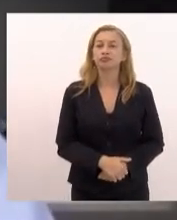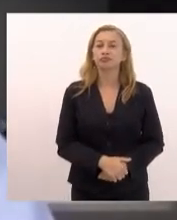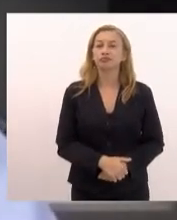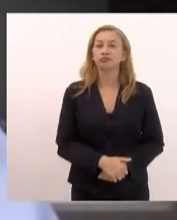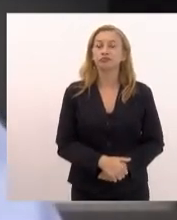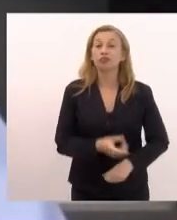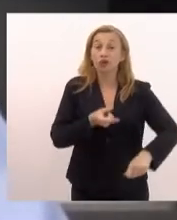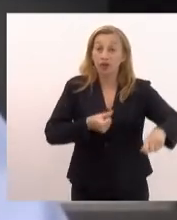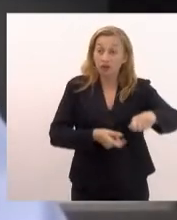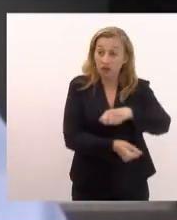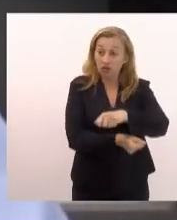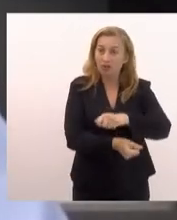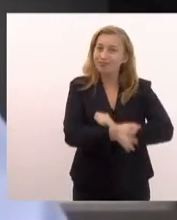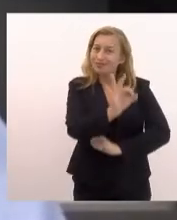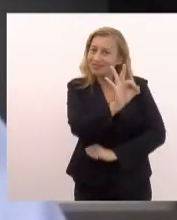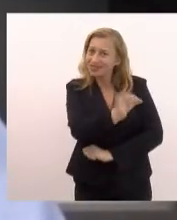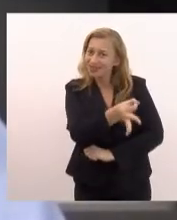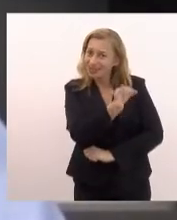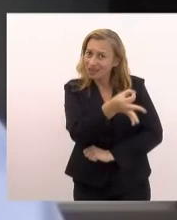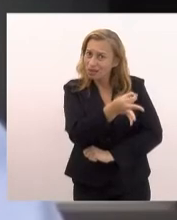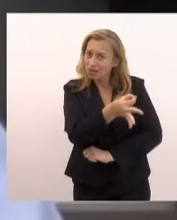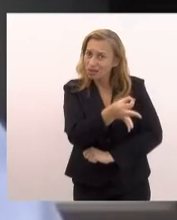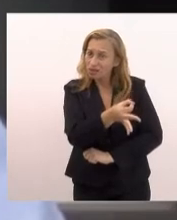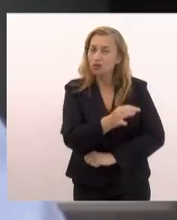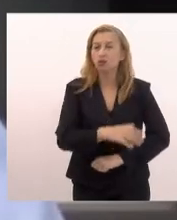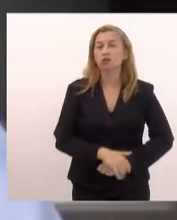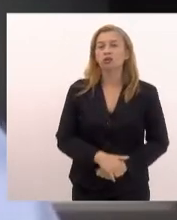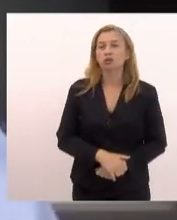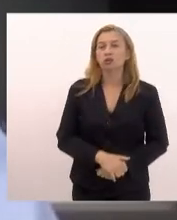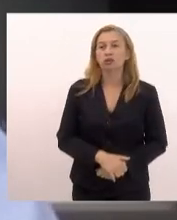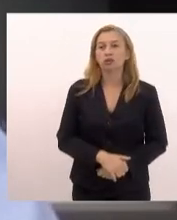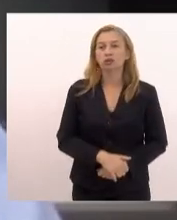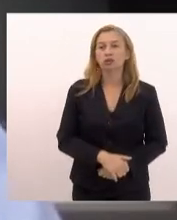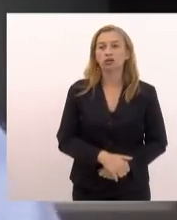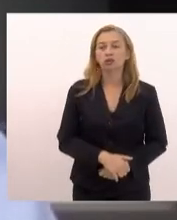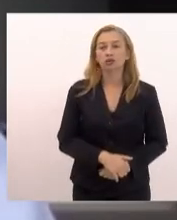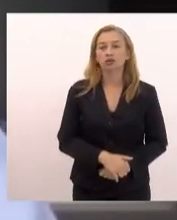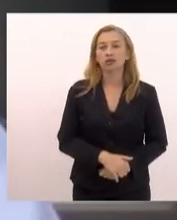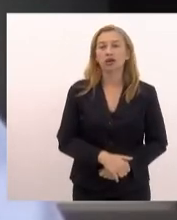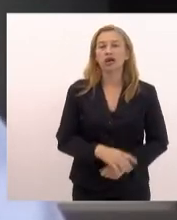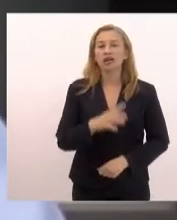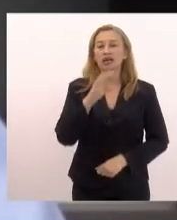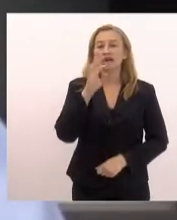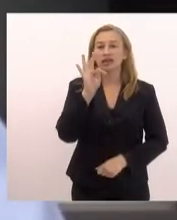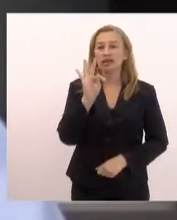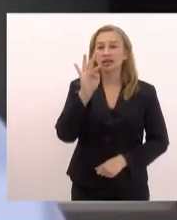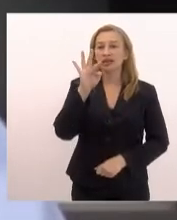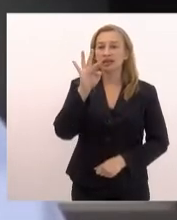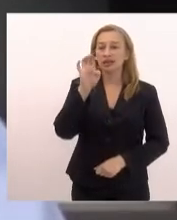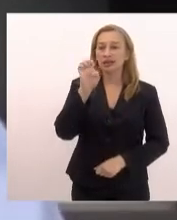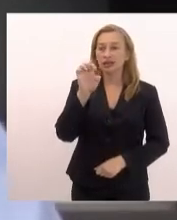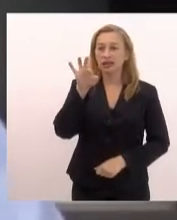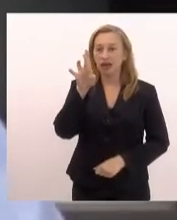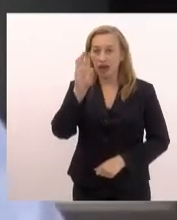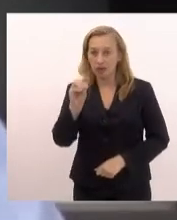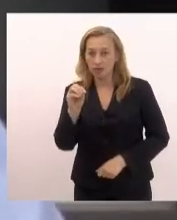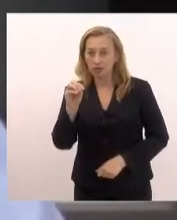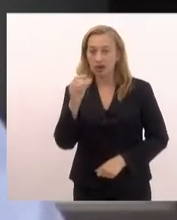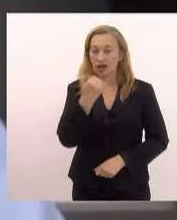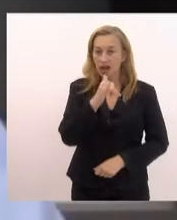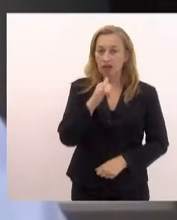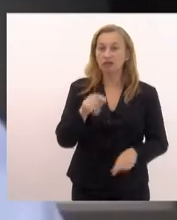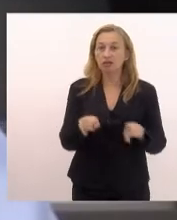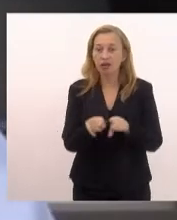investimentos, justamente naquilo que diz respeito a termoelétricas e ao gás